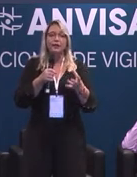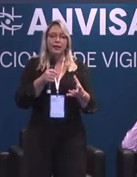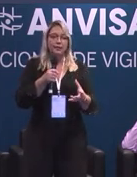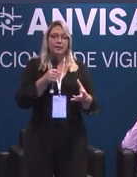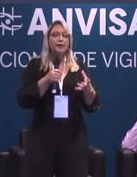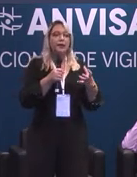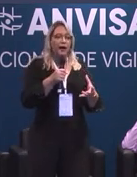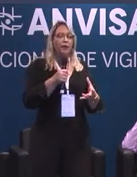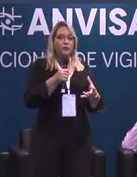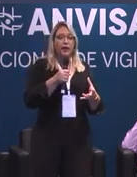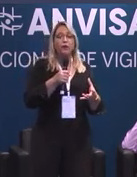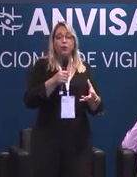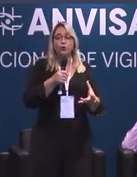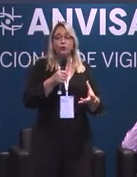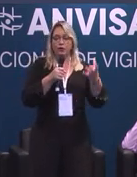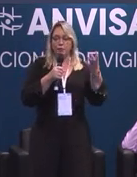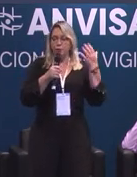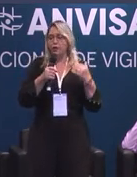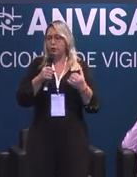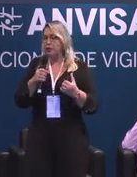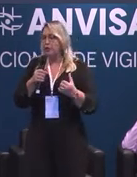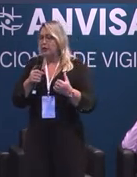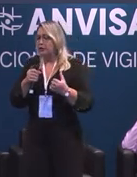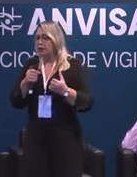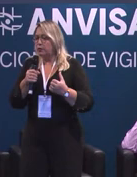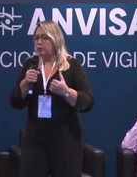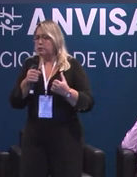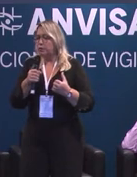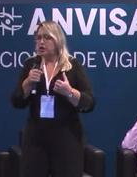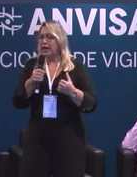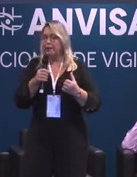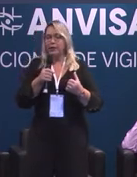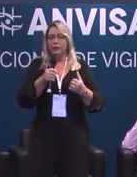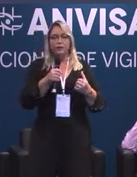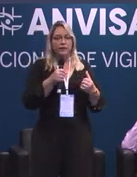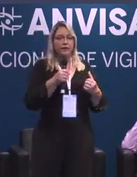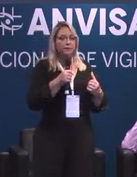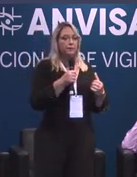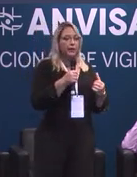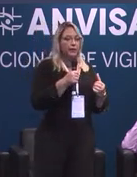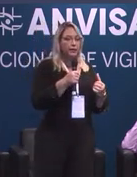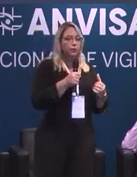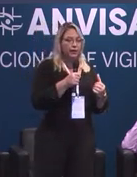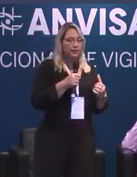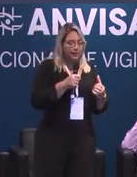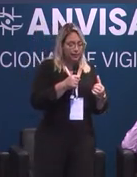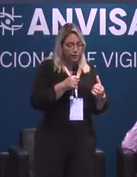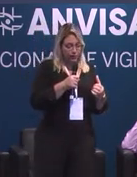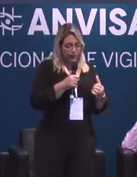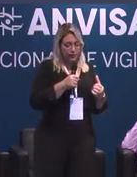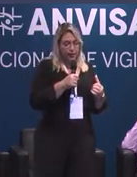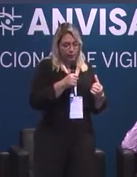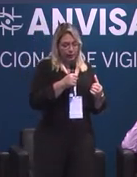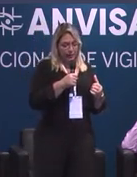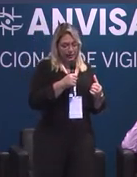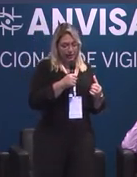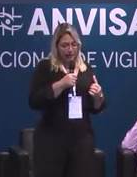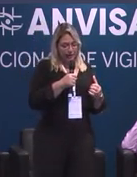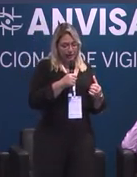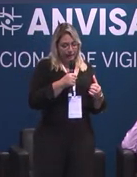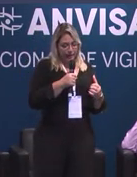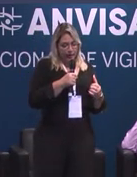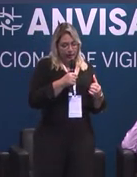solidez aos recursos que, porventura, vão chegar para que vocês executem as ações. Pode passar?